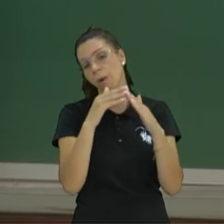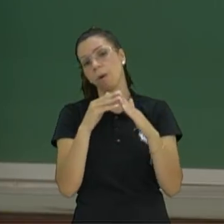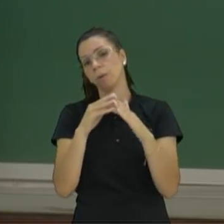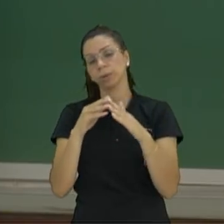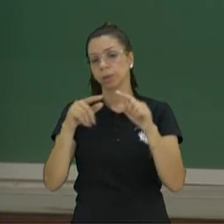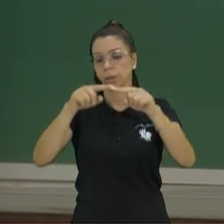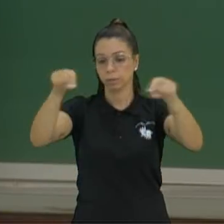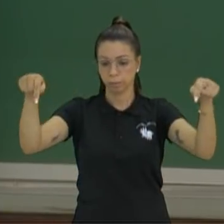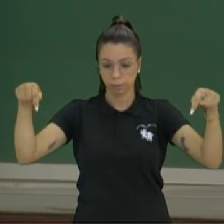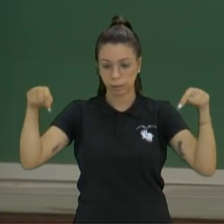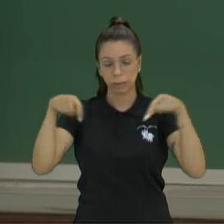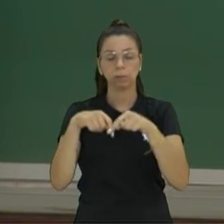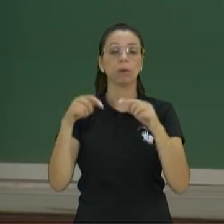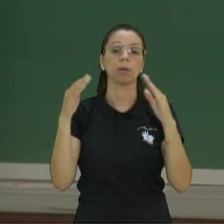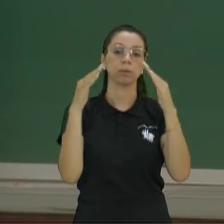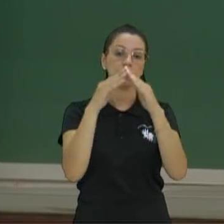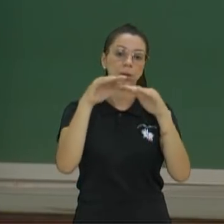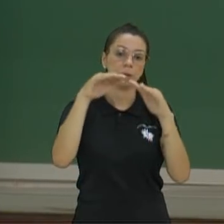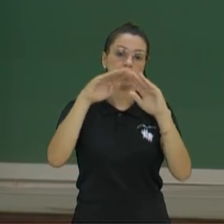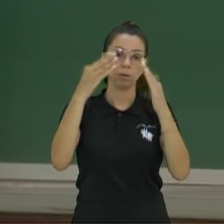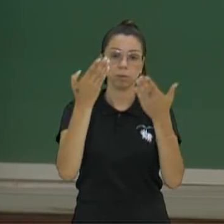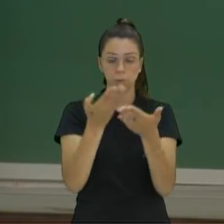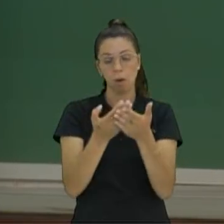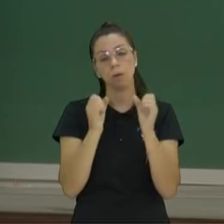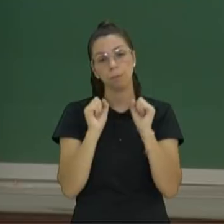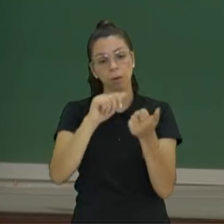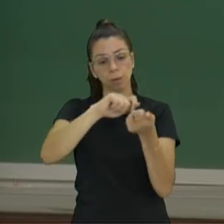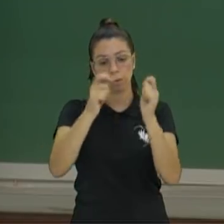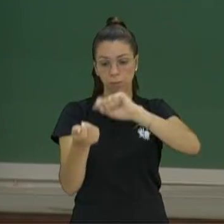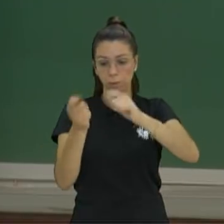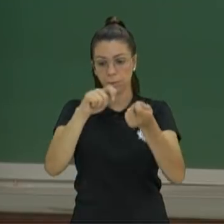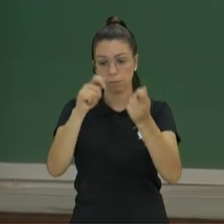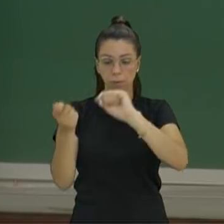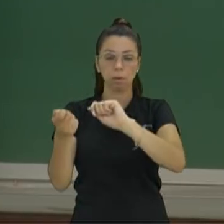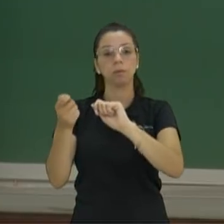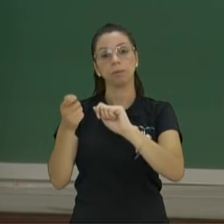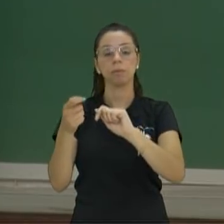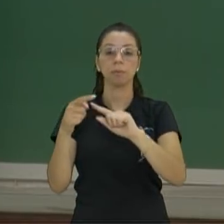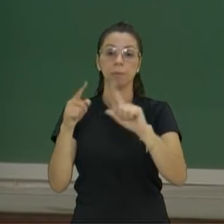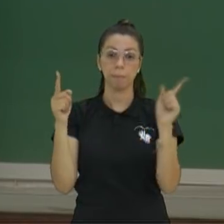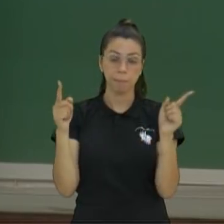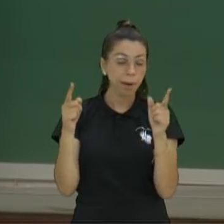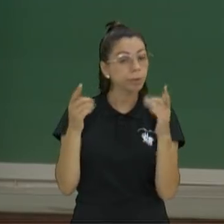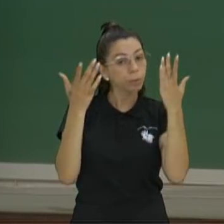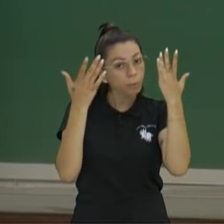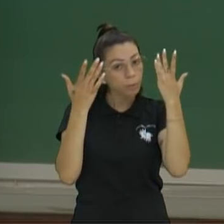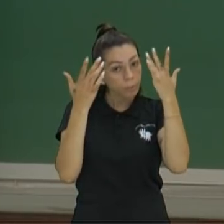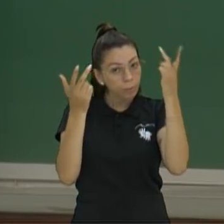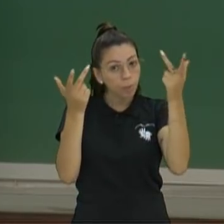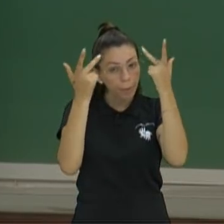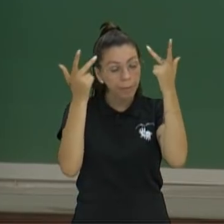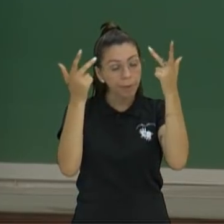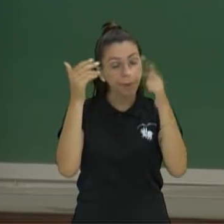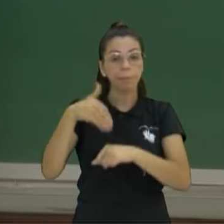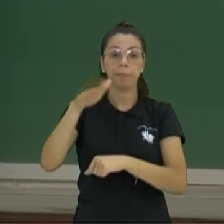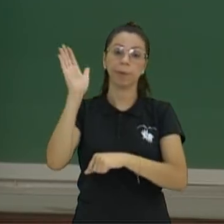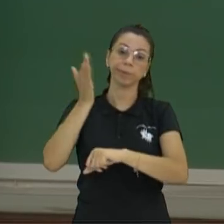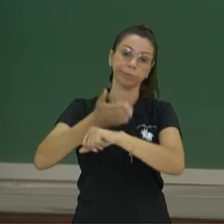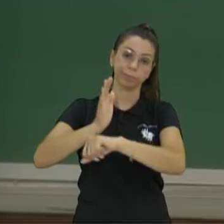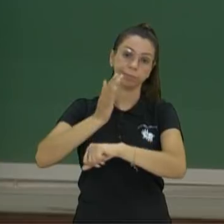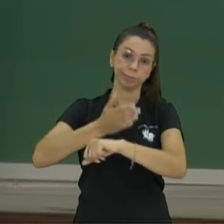quadra da sua escola, a gente consegue adaptar e fazer uma corrida de orientação, né? Mas o normal, o mais